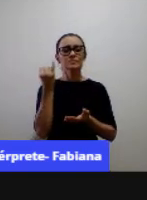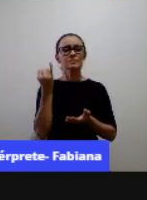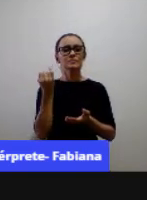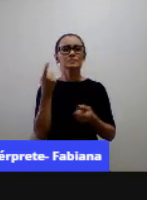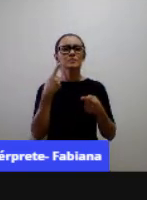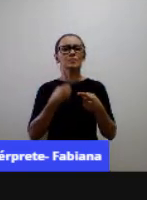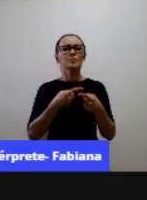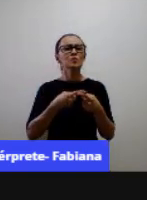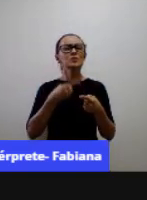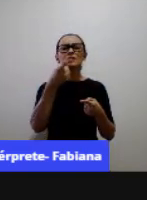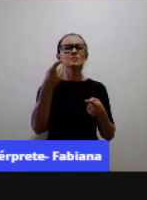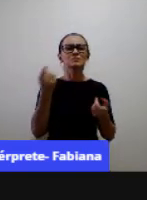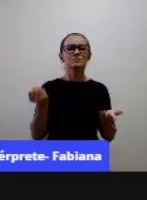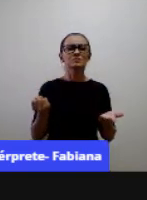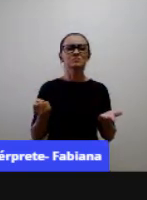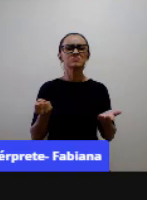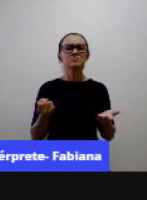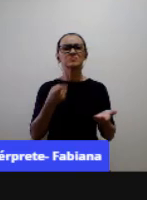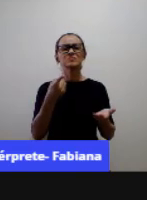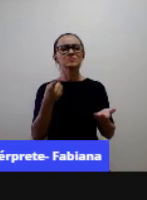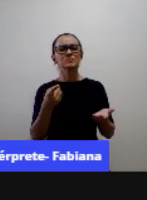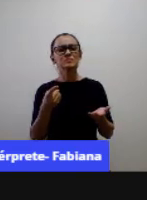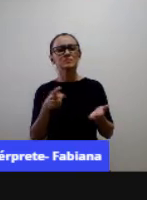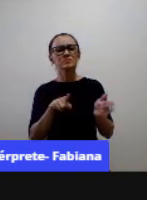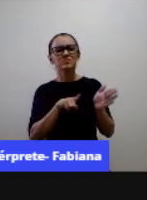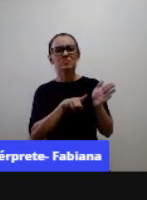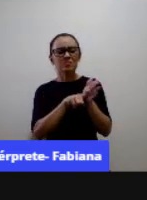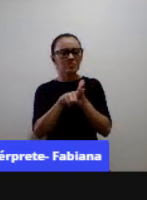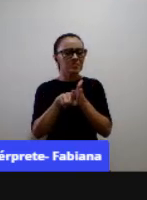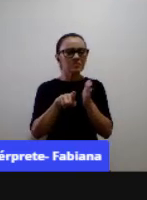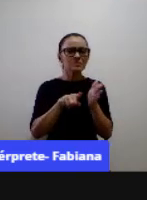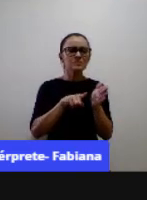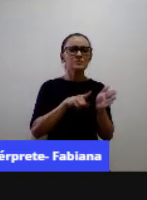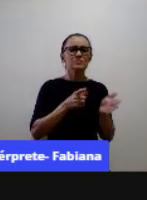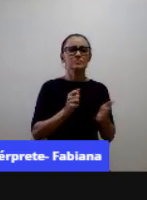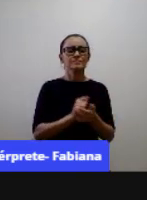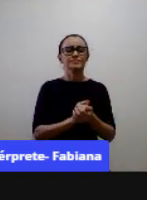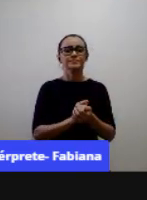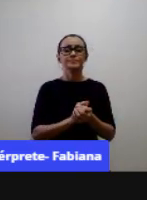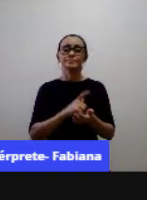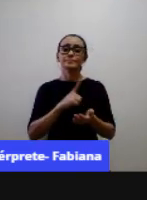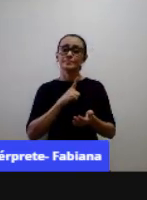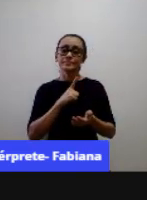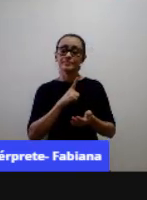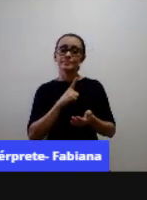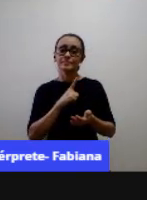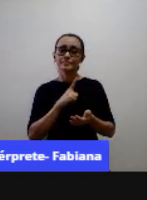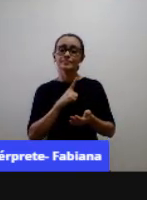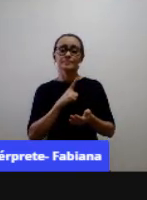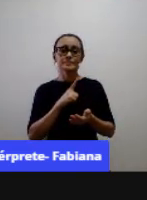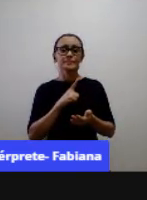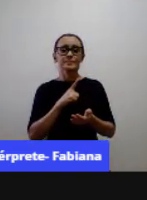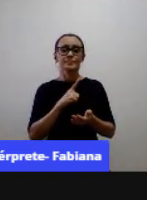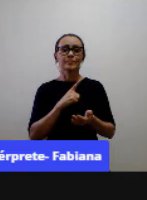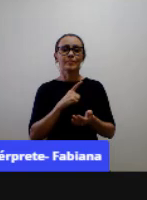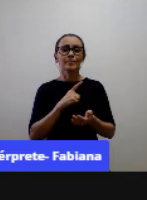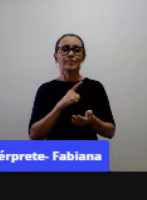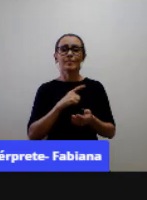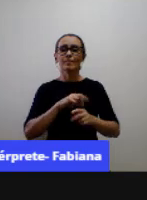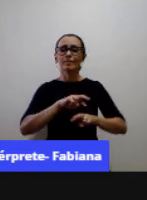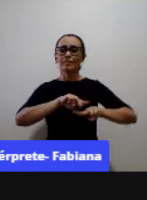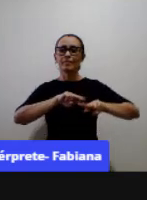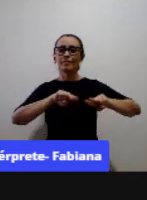sondagem? Nós temos aí uma sondagem de educação infantil, de um nível de educação